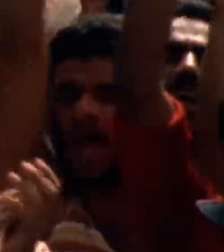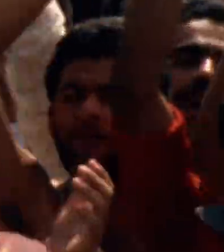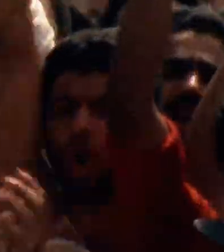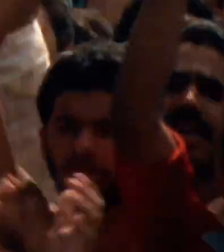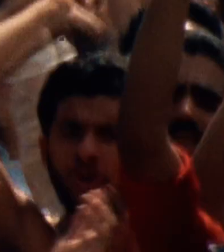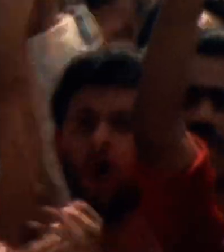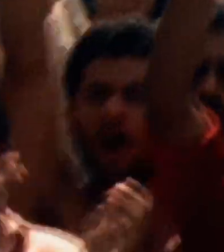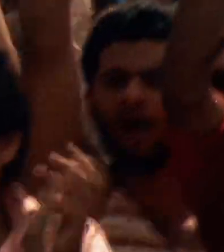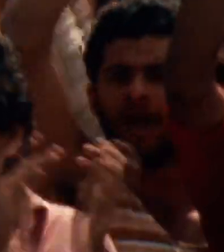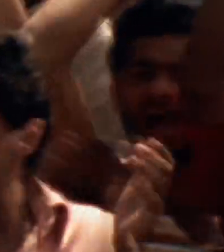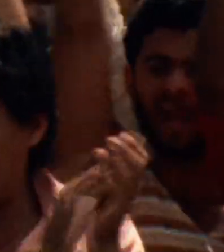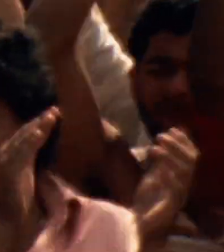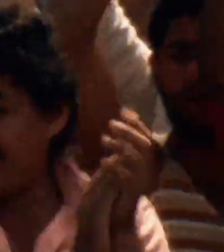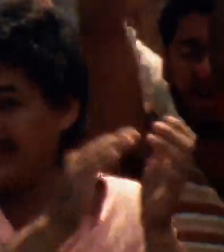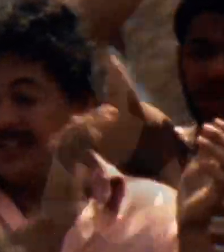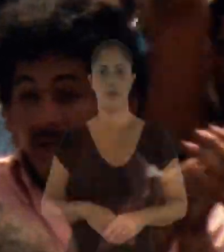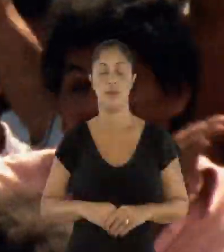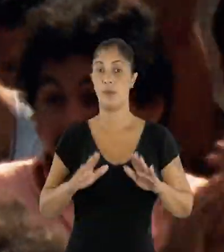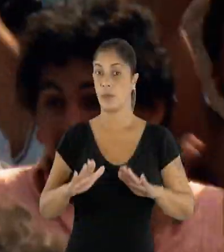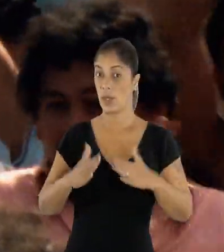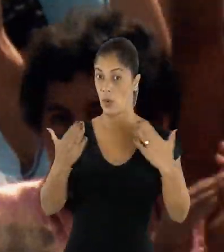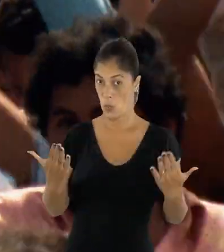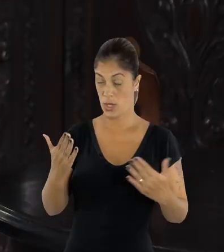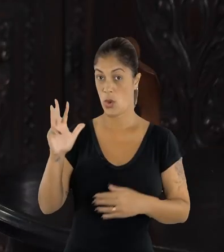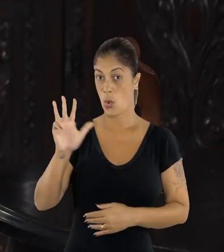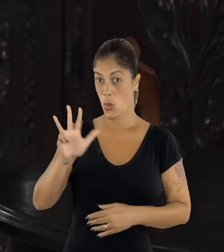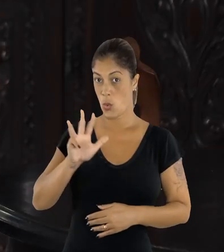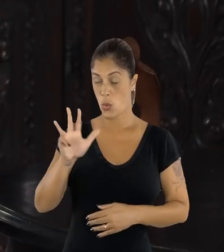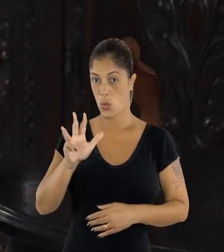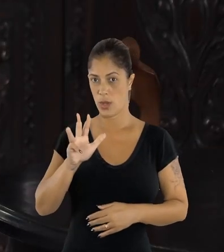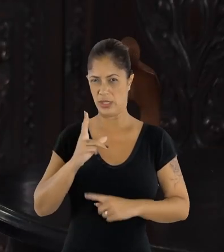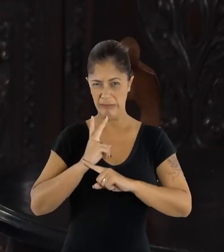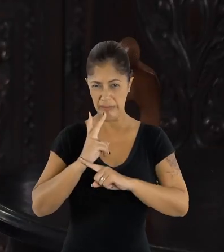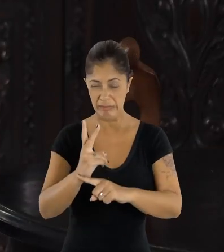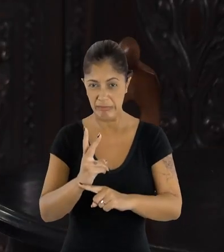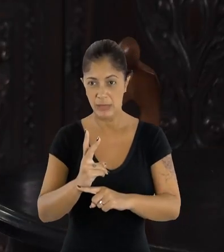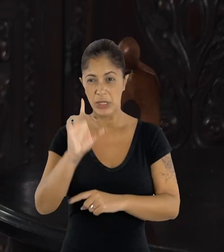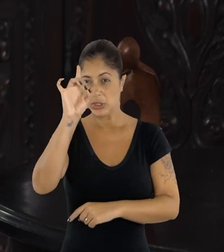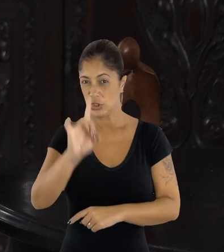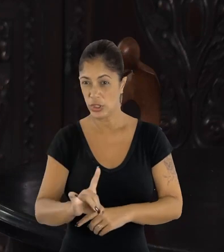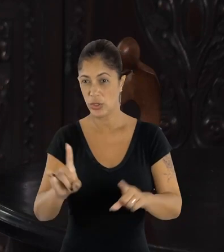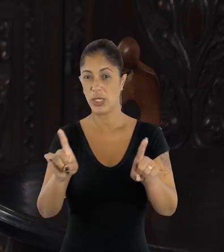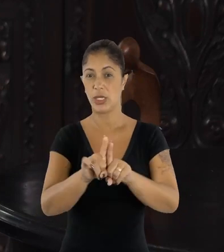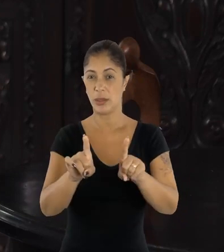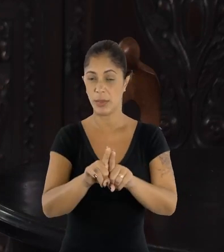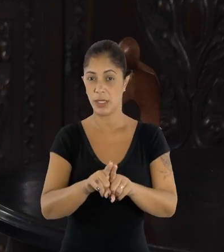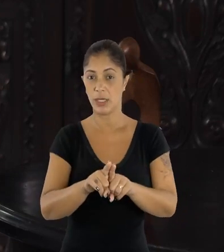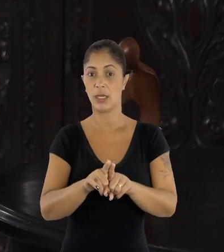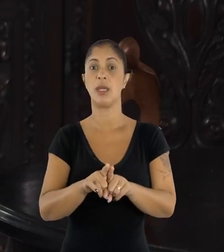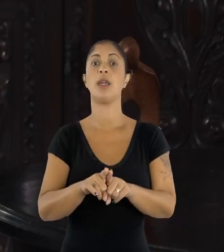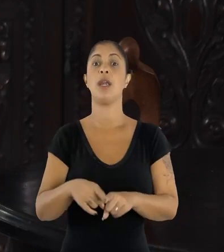A multidão de braços erguidos. Quando o Lula foi cassado, Vicentinho. e a diretoria